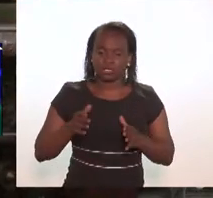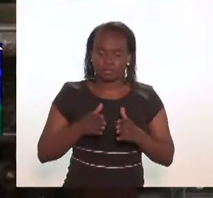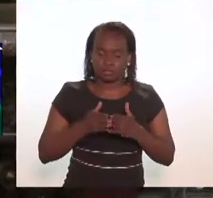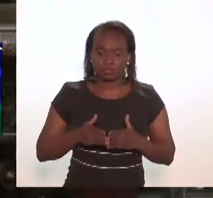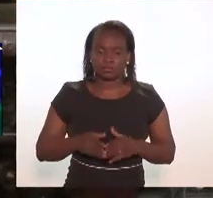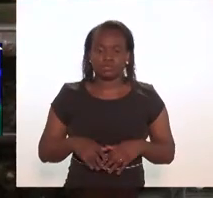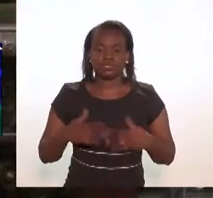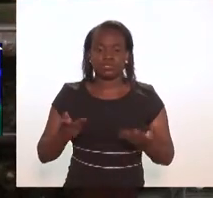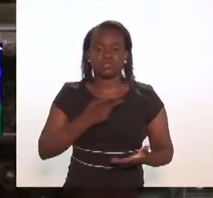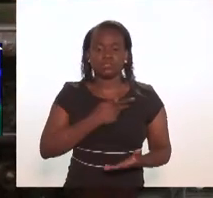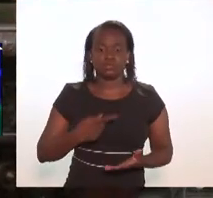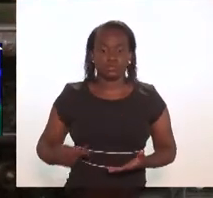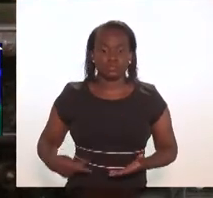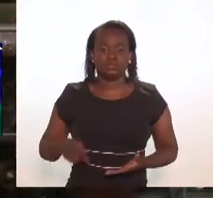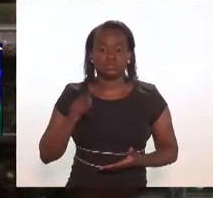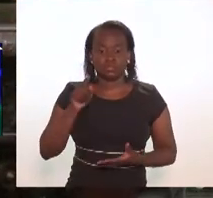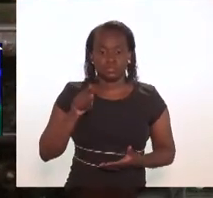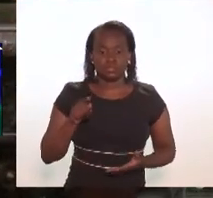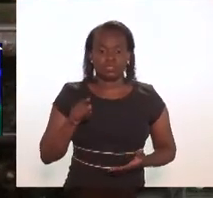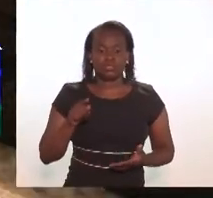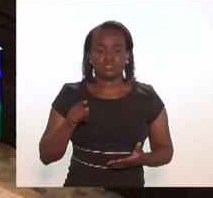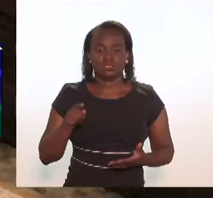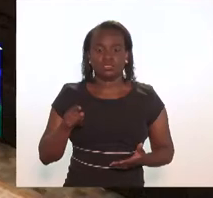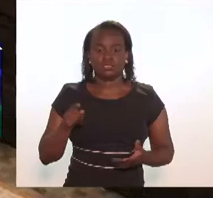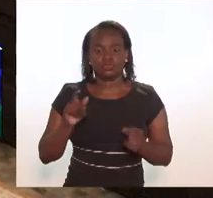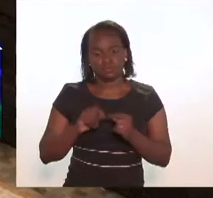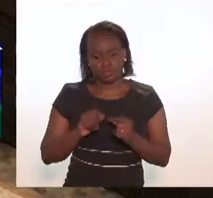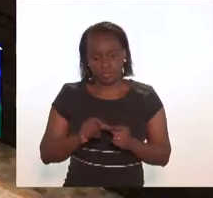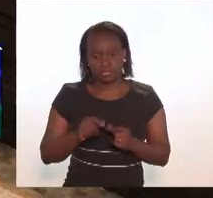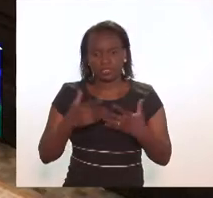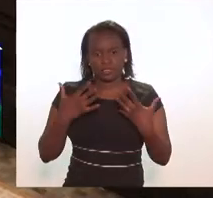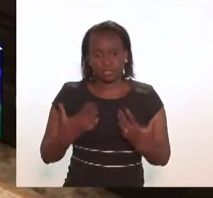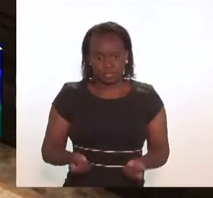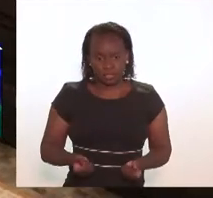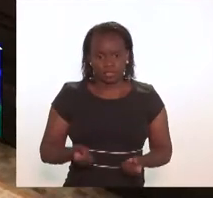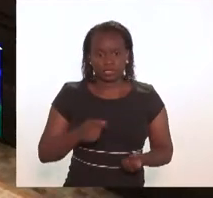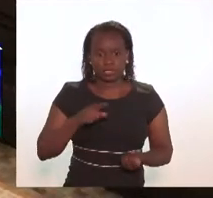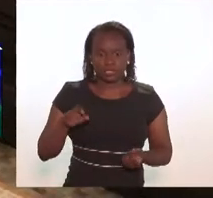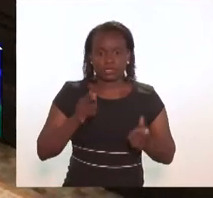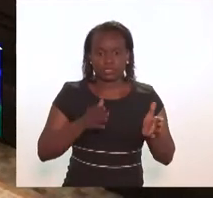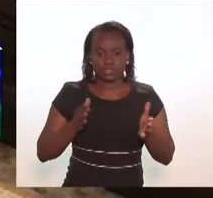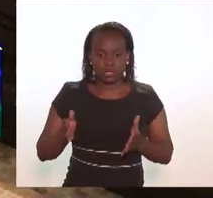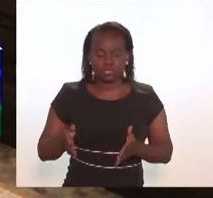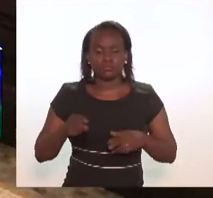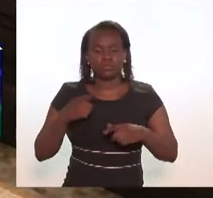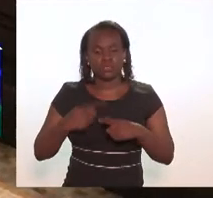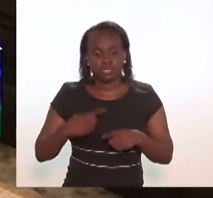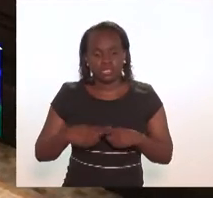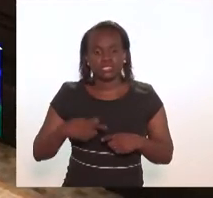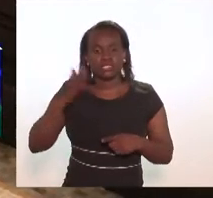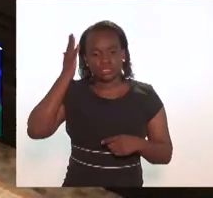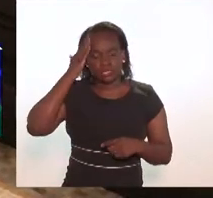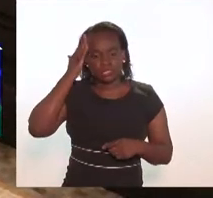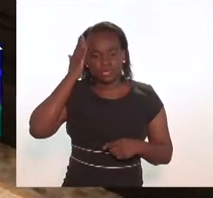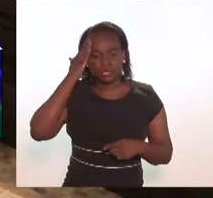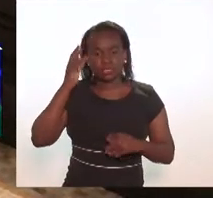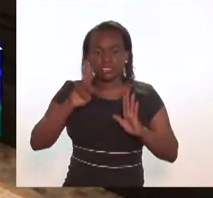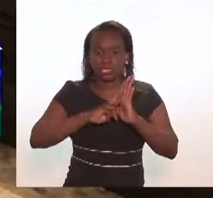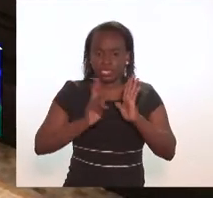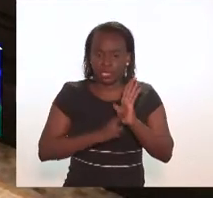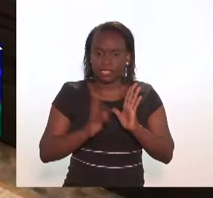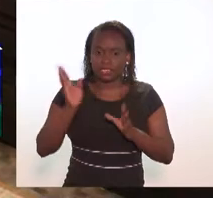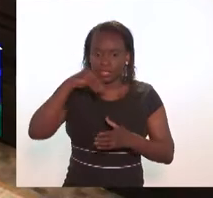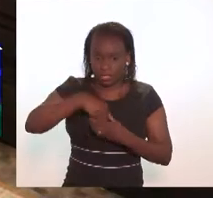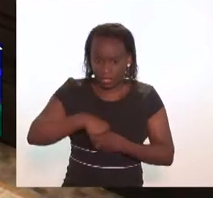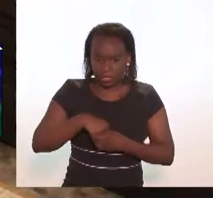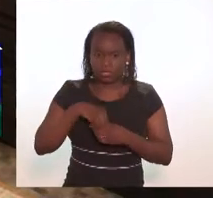deputado. Senhor presidente, o senhor aceita a nossa questão de ordem justamente porque está no regimento